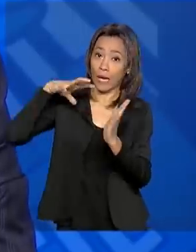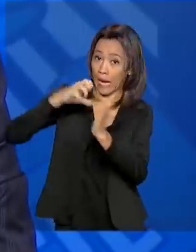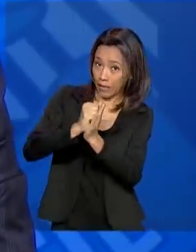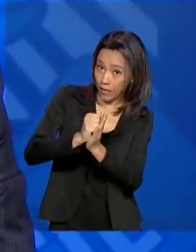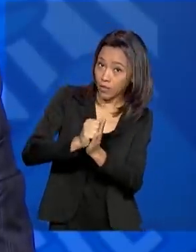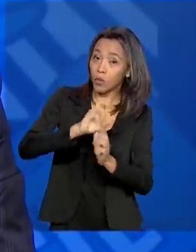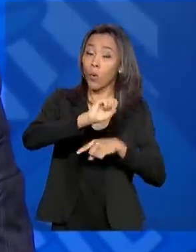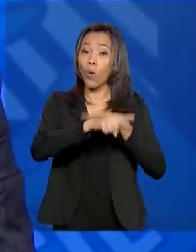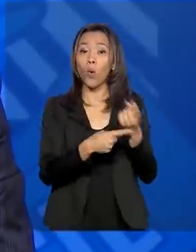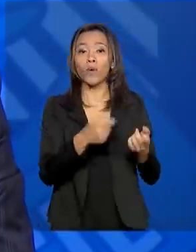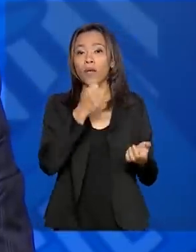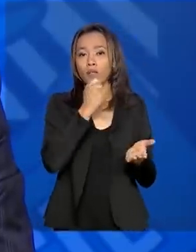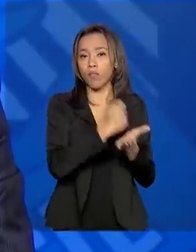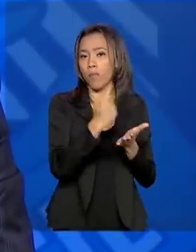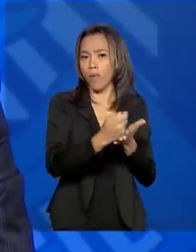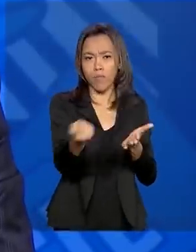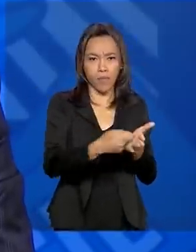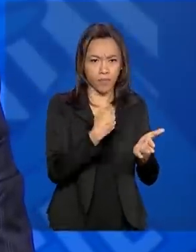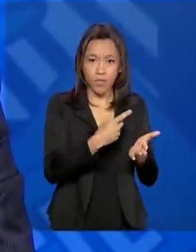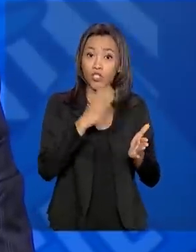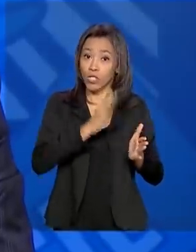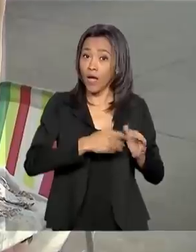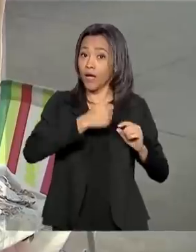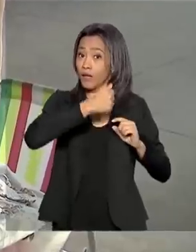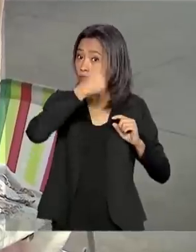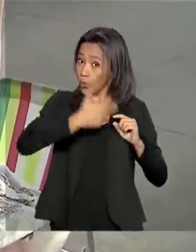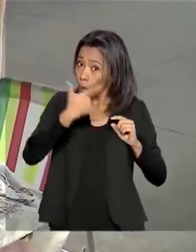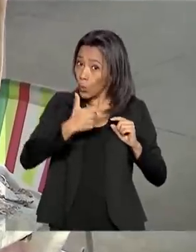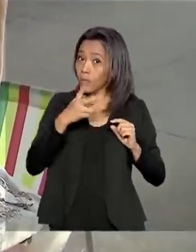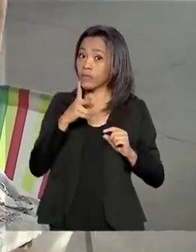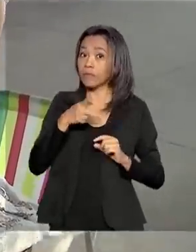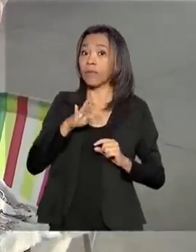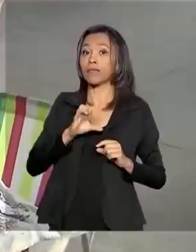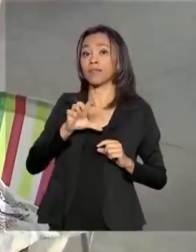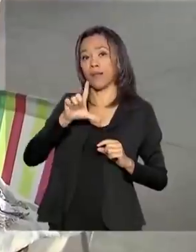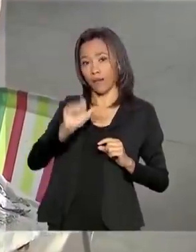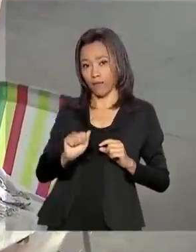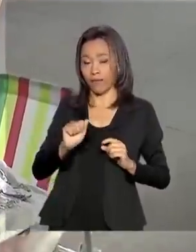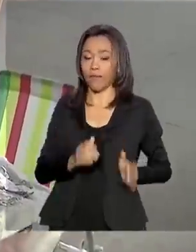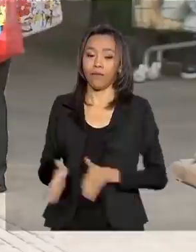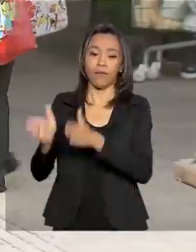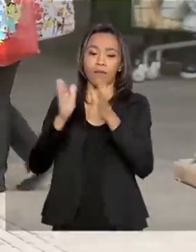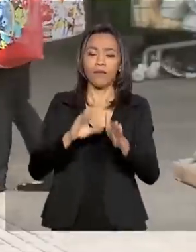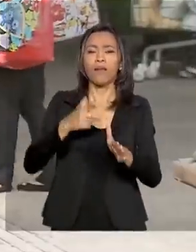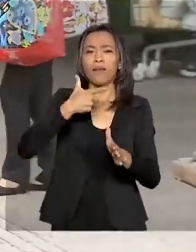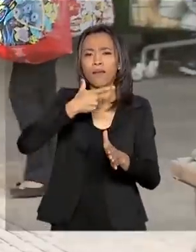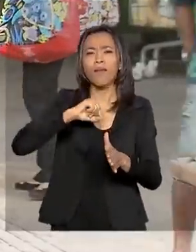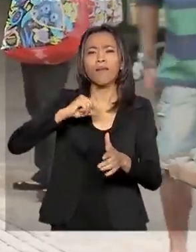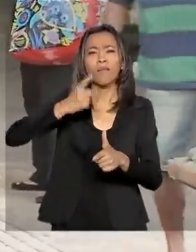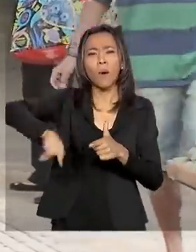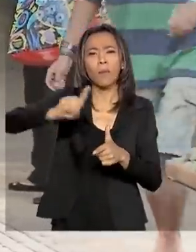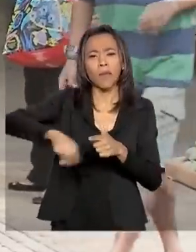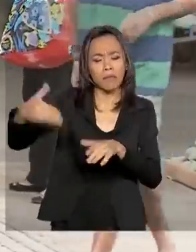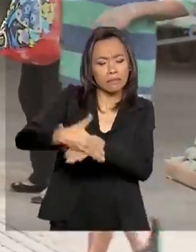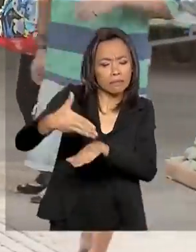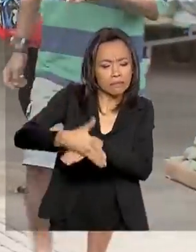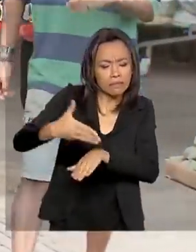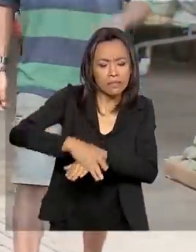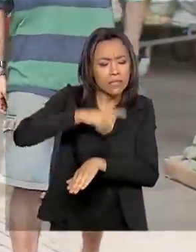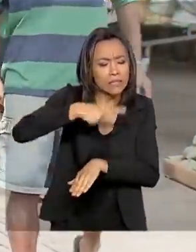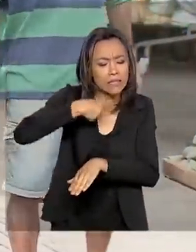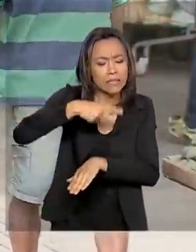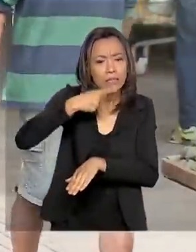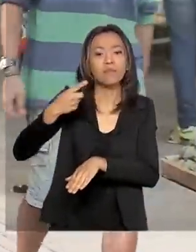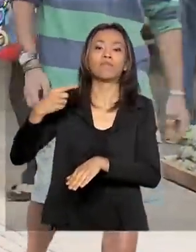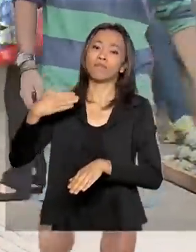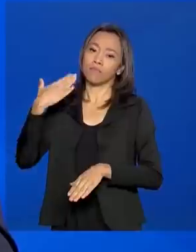receberam, receberão duas parcelas. Quem está com problemas para acessar o auxílio emergencial, a Caixa orienta